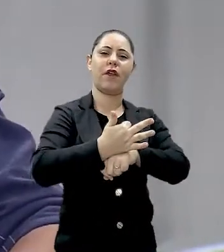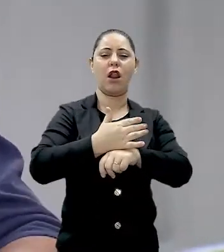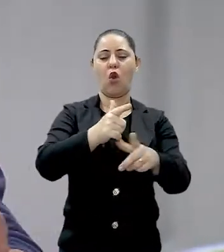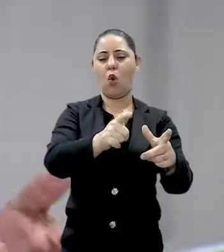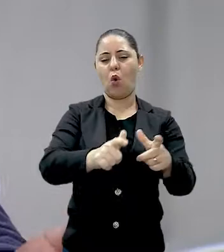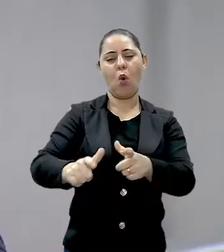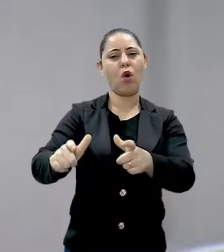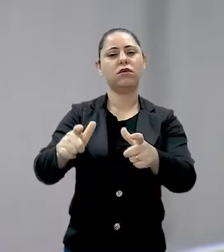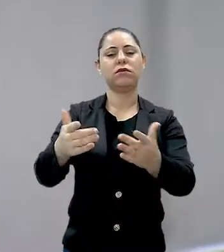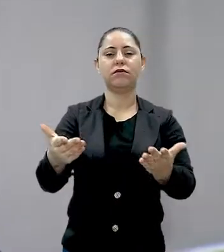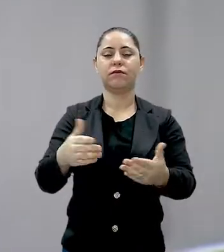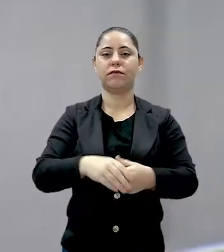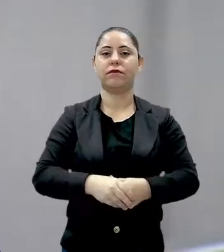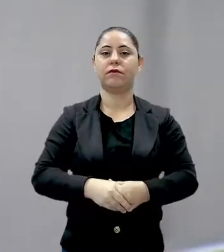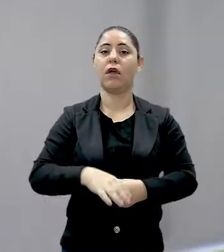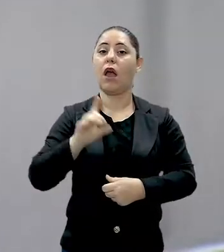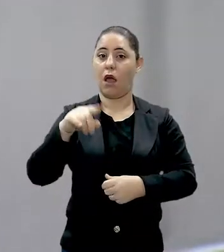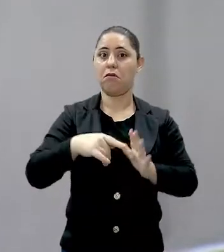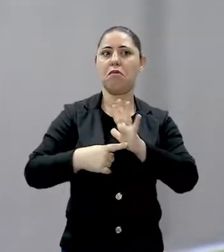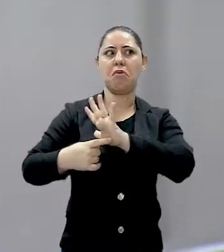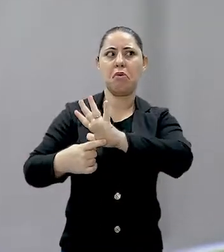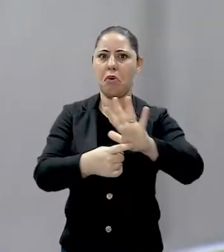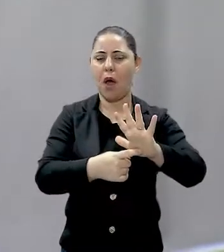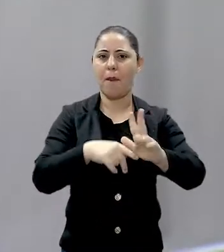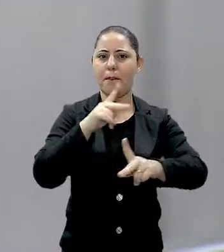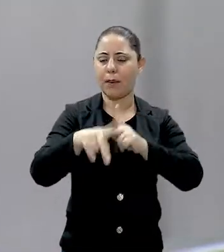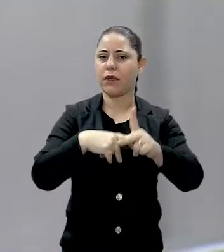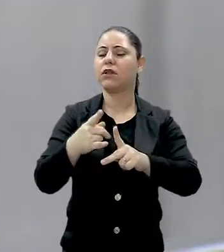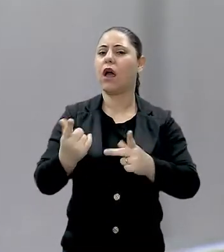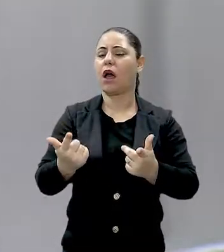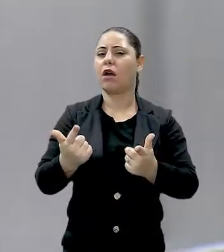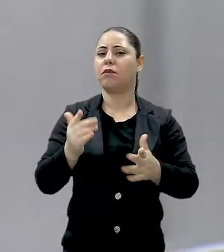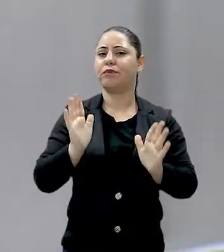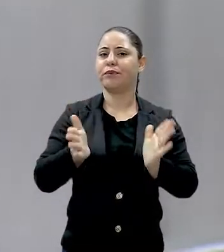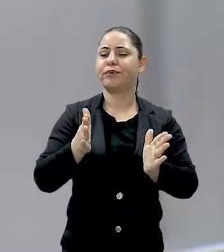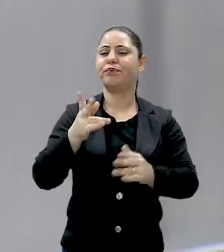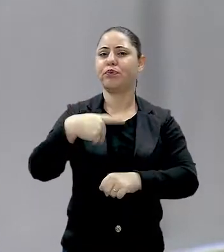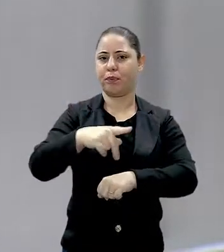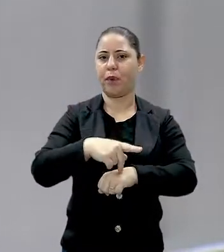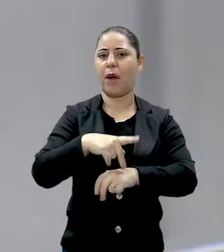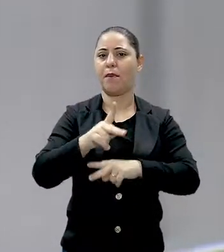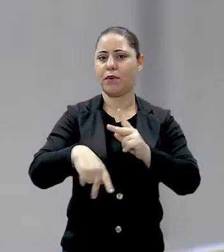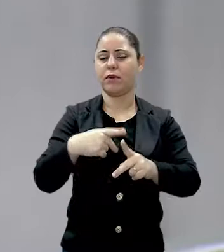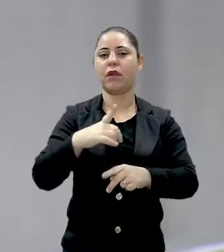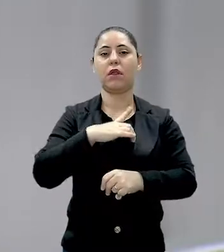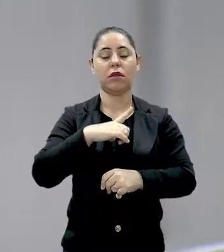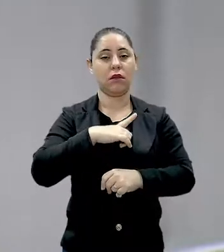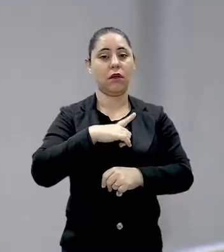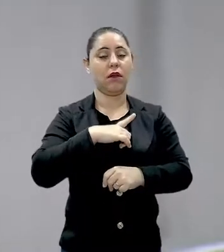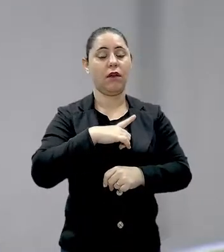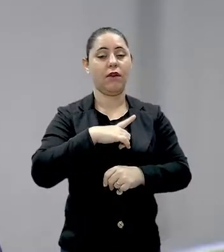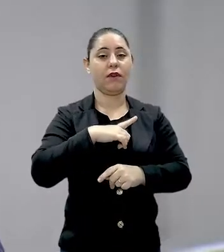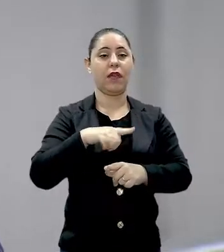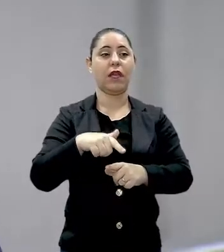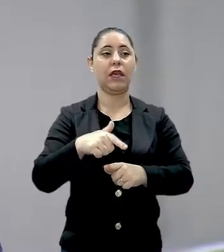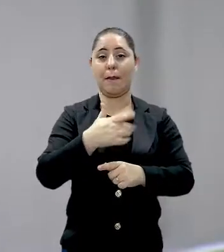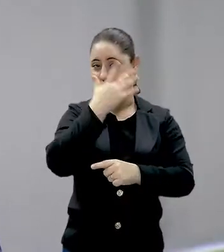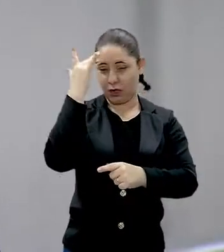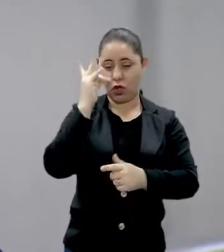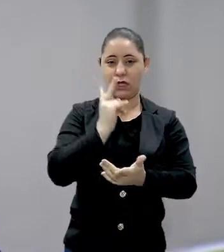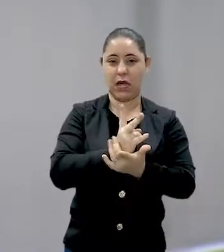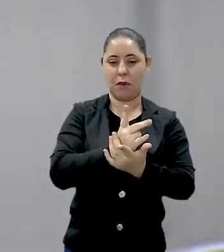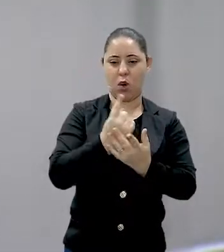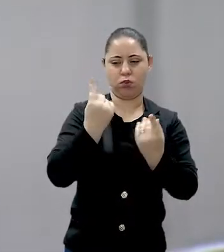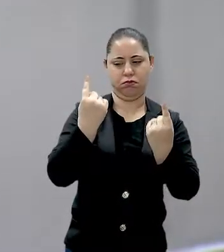passar suas férias em algum lugar. Foi propiciado isso para o povo brasileiro durante um bom período. E exatamente aqueles que sempre